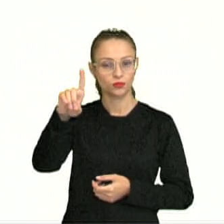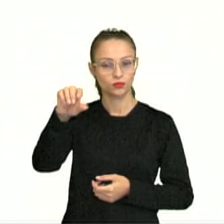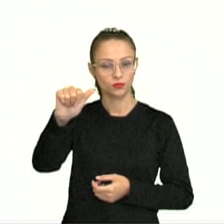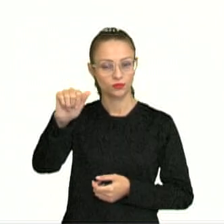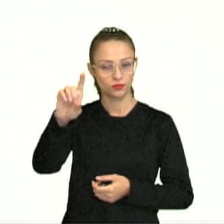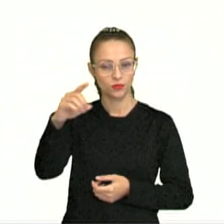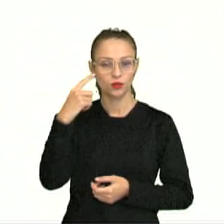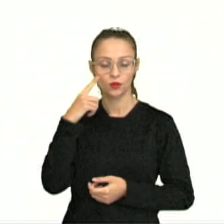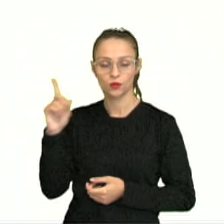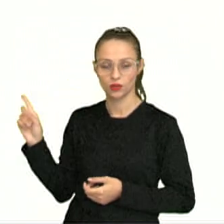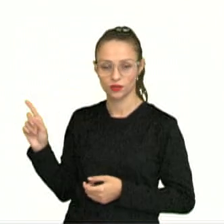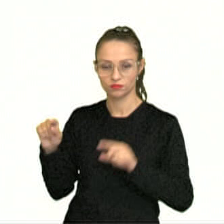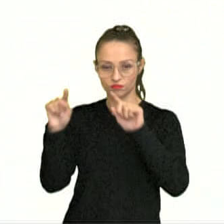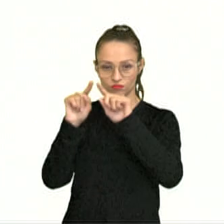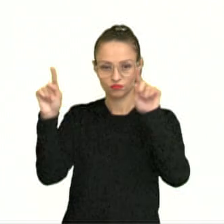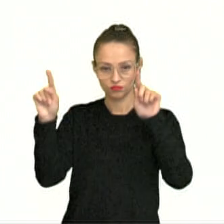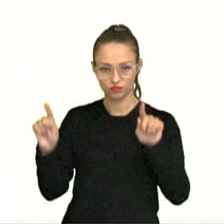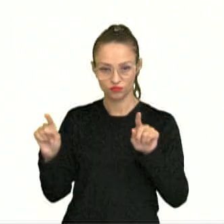mais